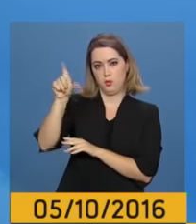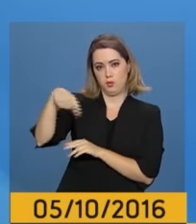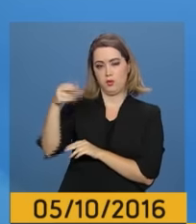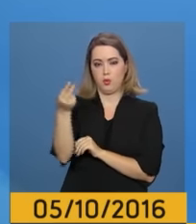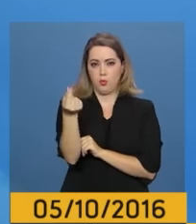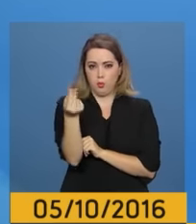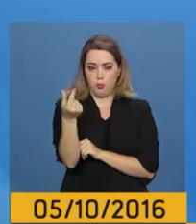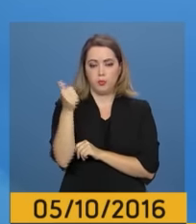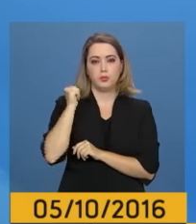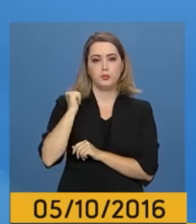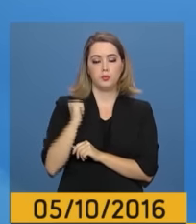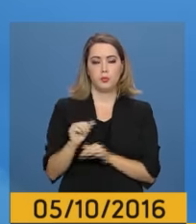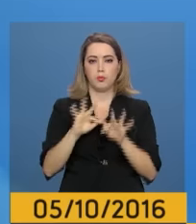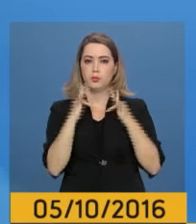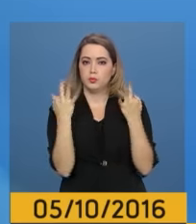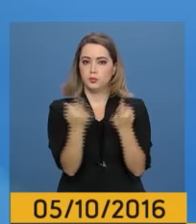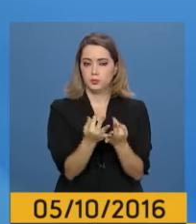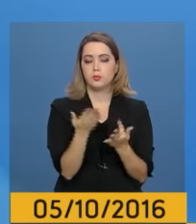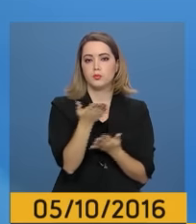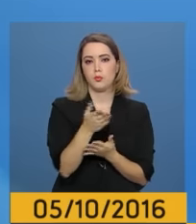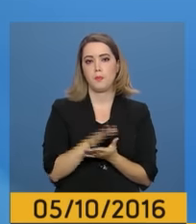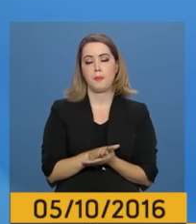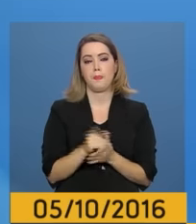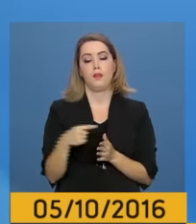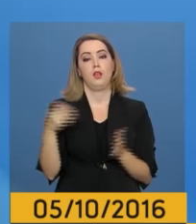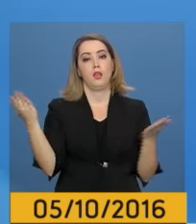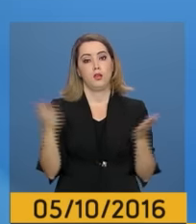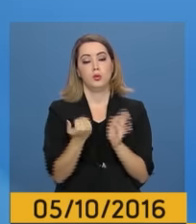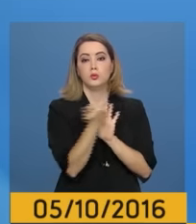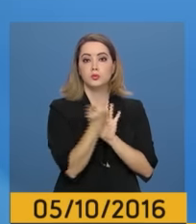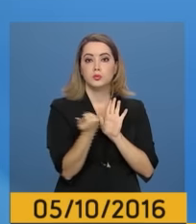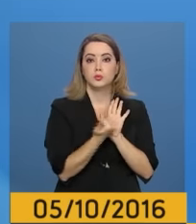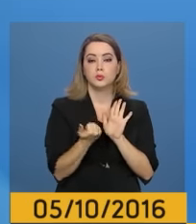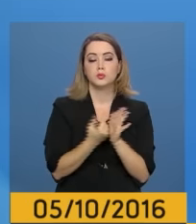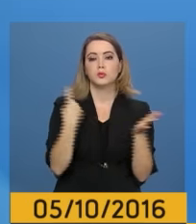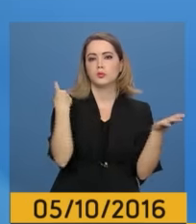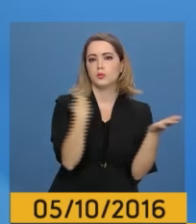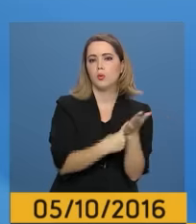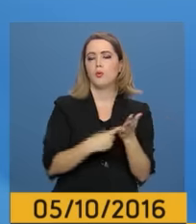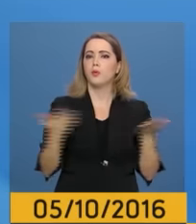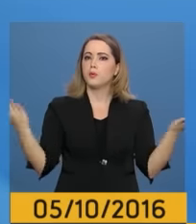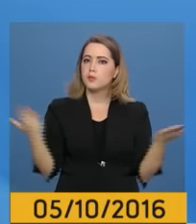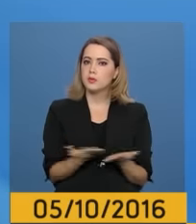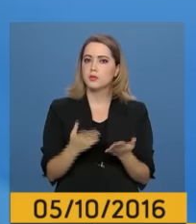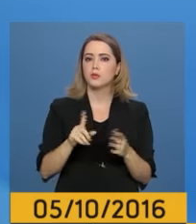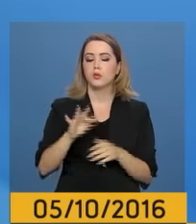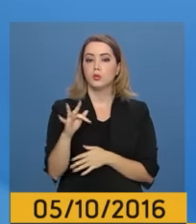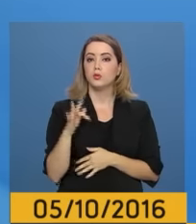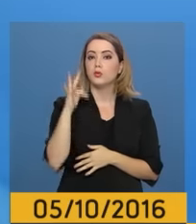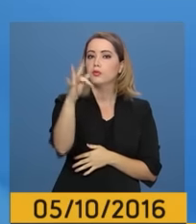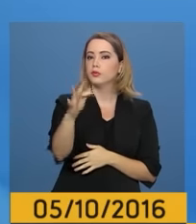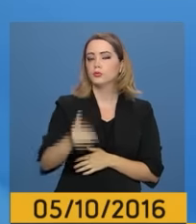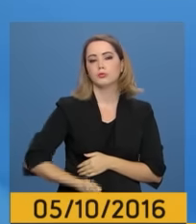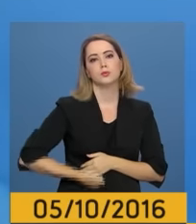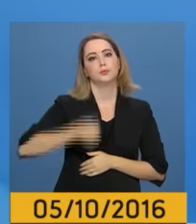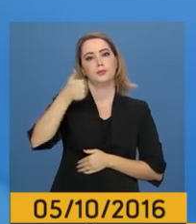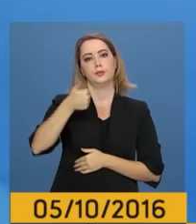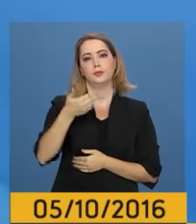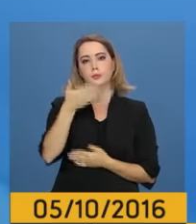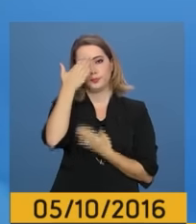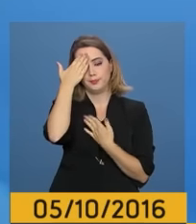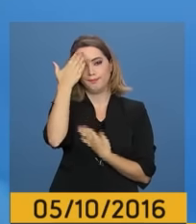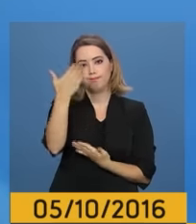Brasil espera de nós. Compromisso no presente para que o futuro de todos seja melhor. Muito